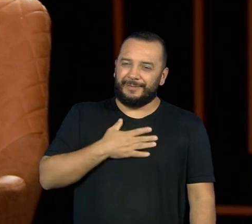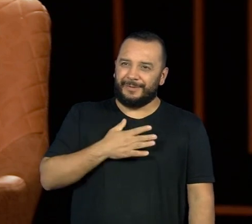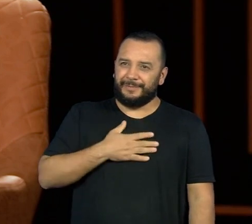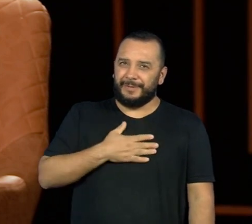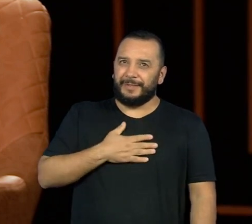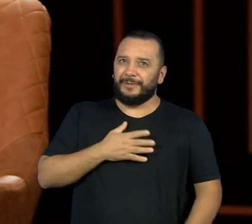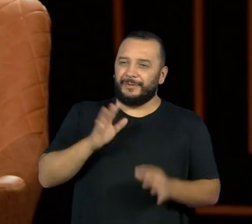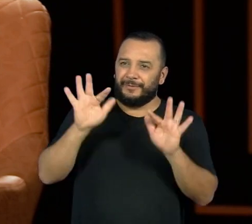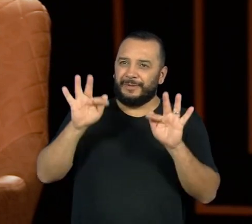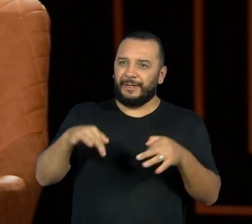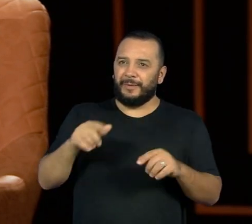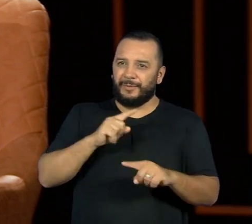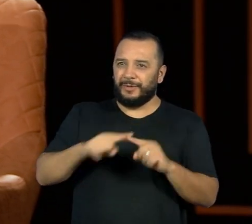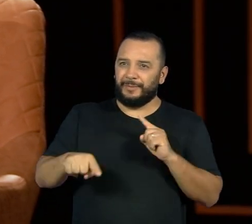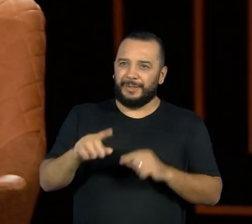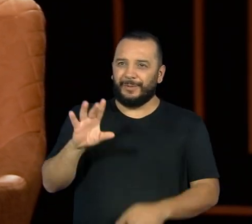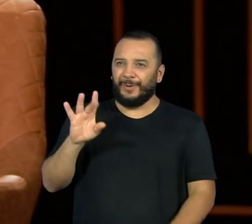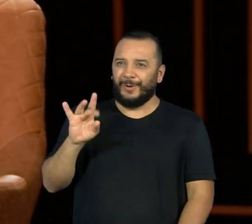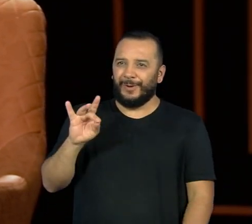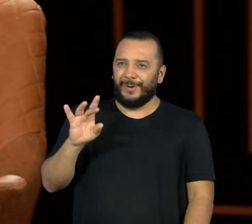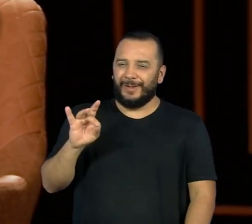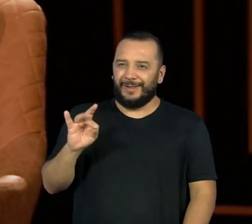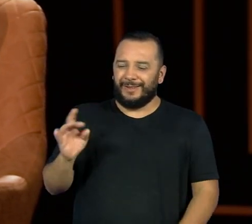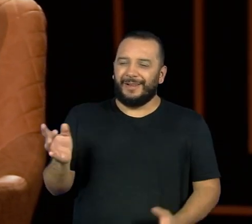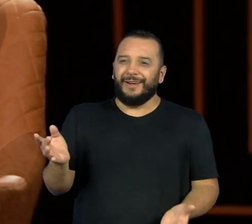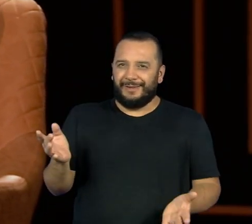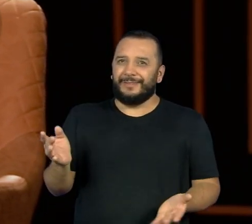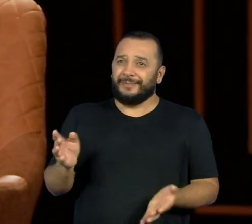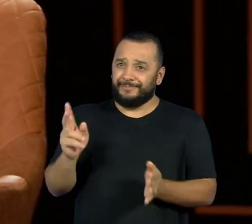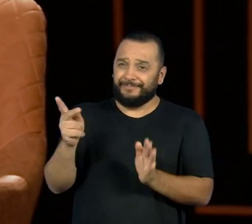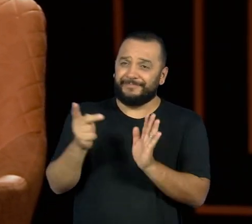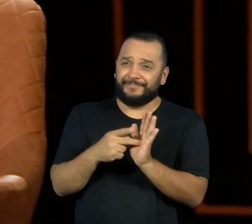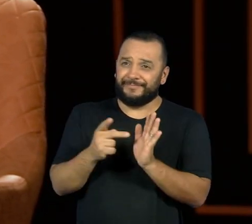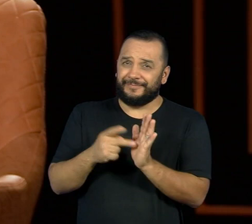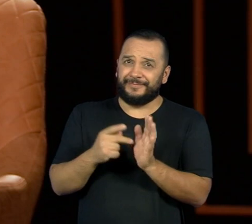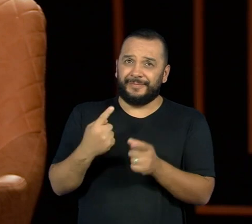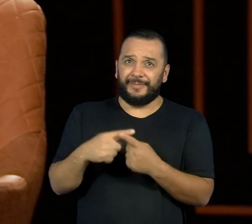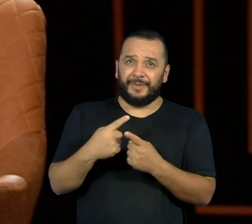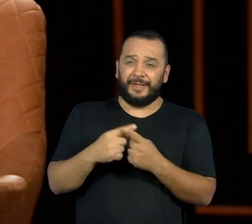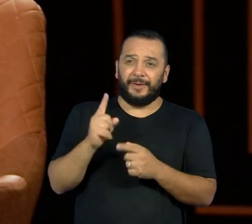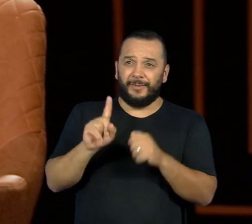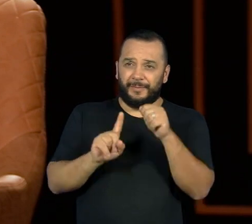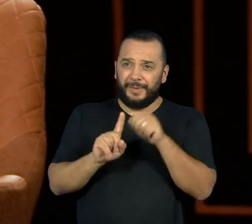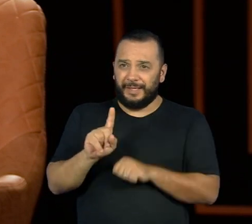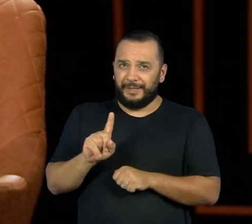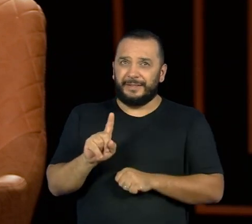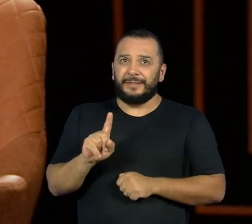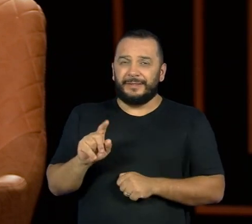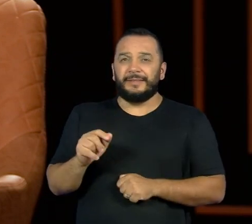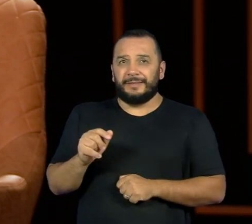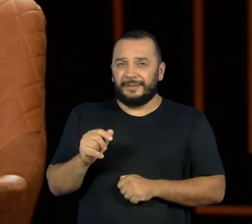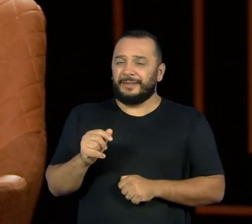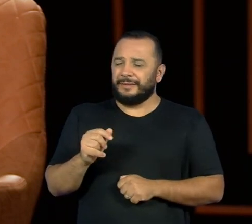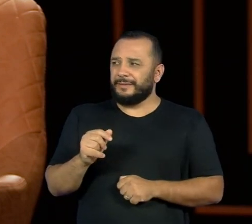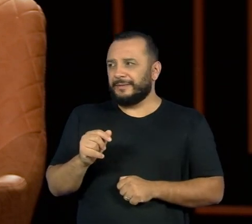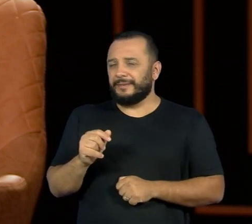Colar, que foi assim... Porque foi verdade isso mesmo. Eu fiz 1 mês e 1 semana o programa